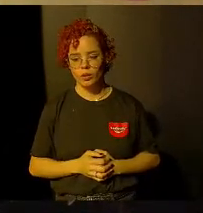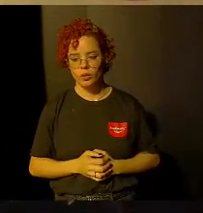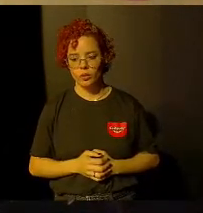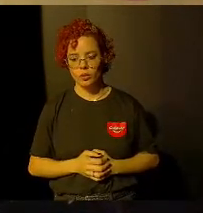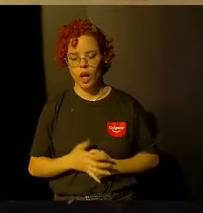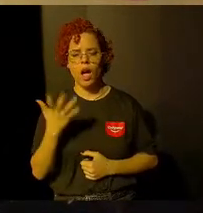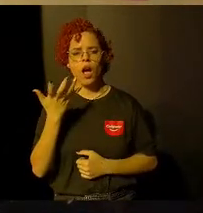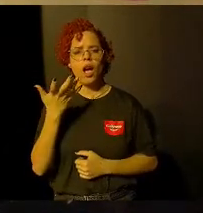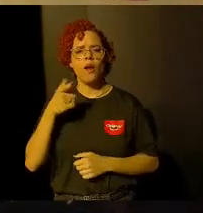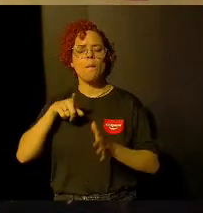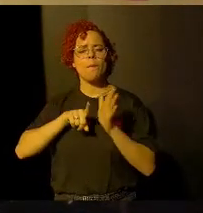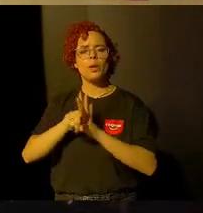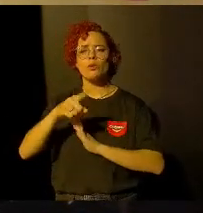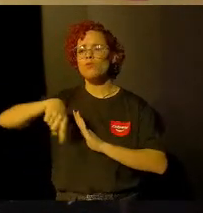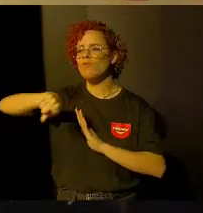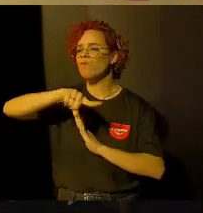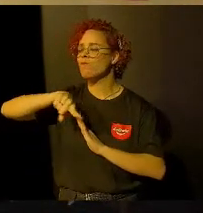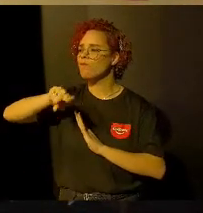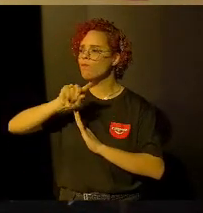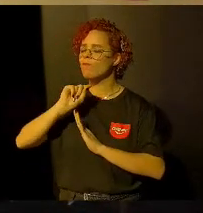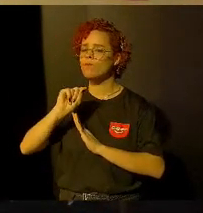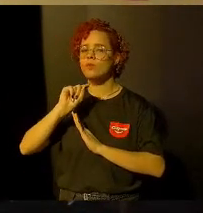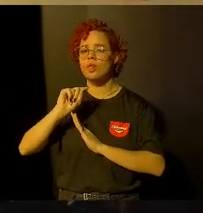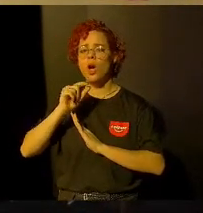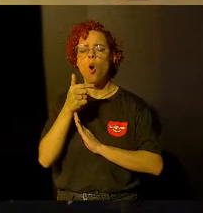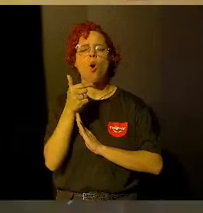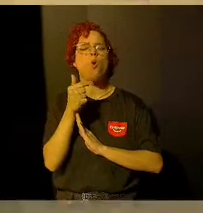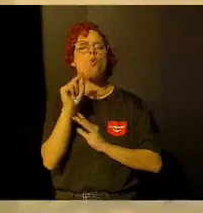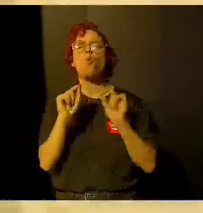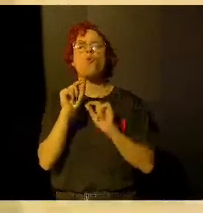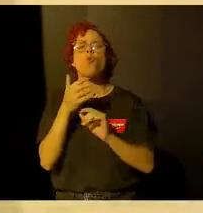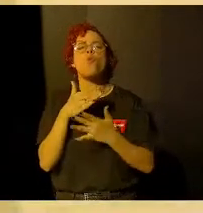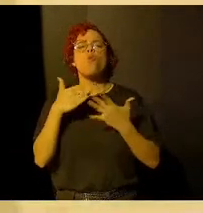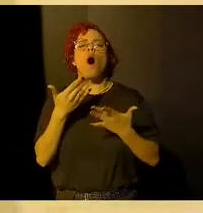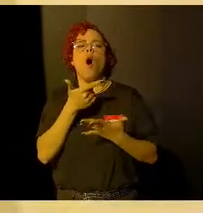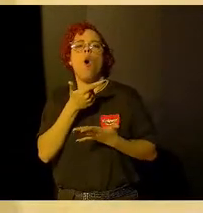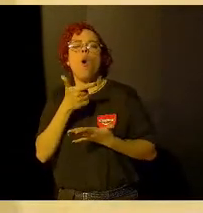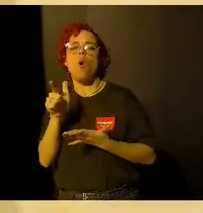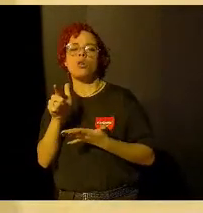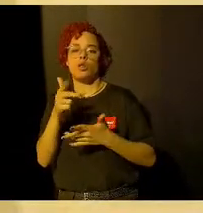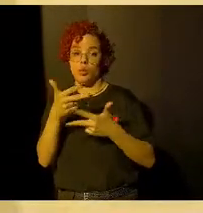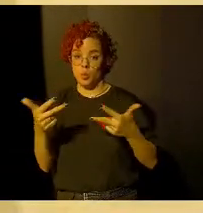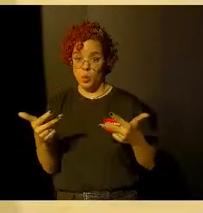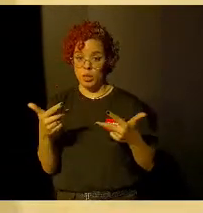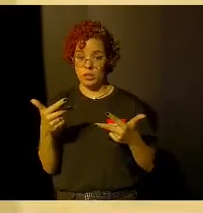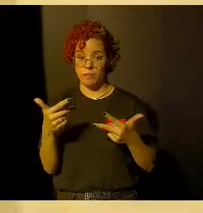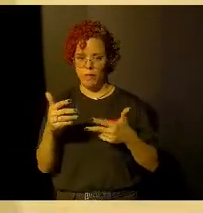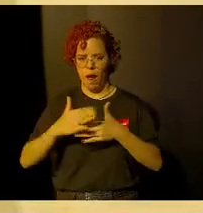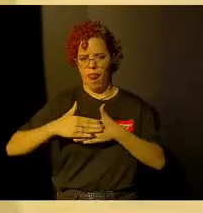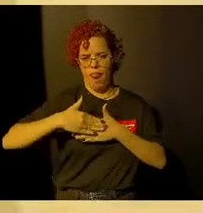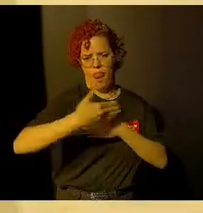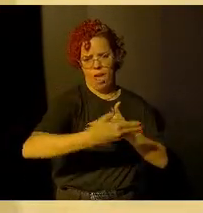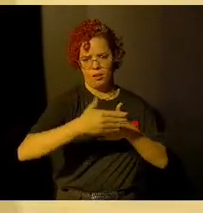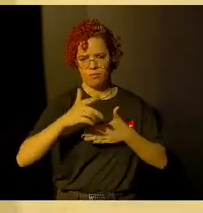eu queria perguntar para vocês que outras coisas além da literatura